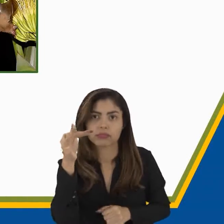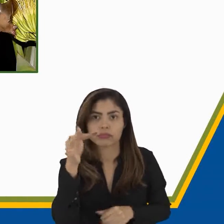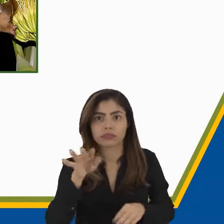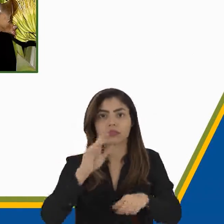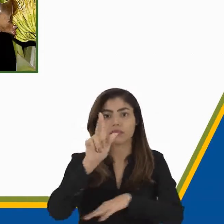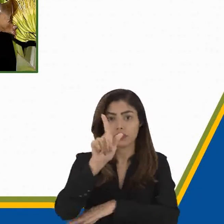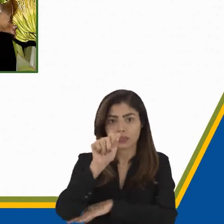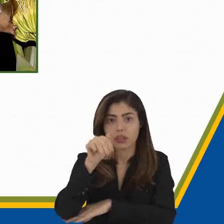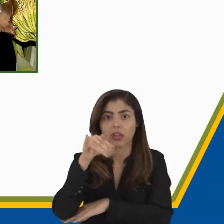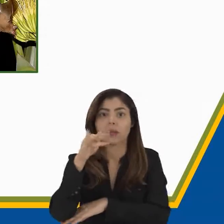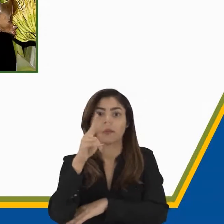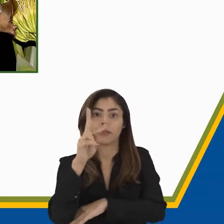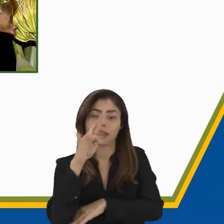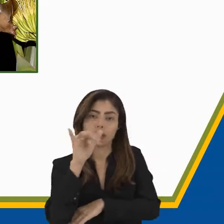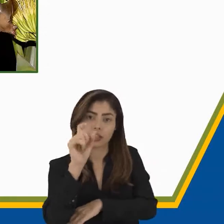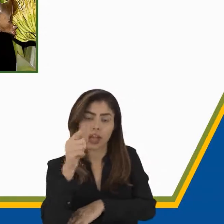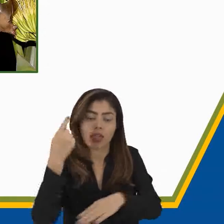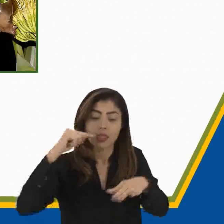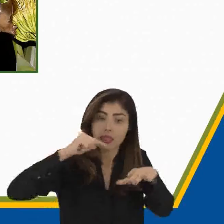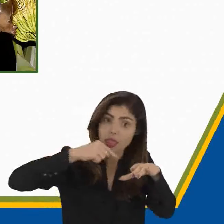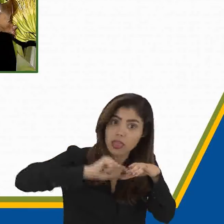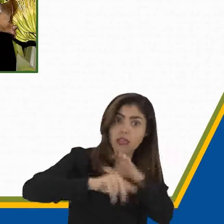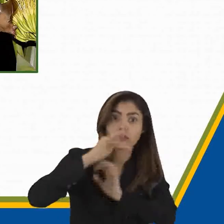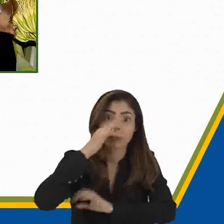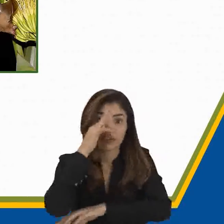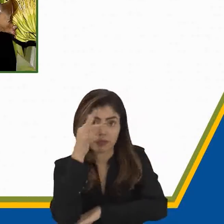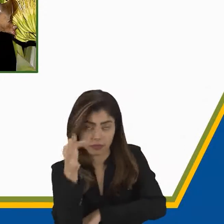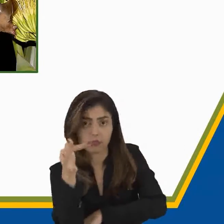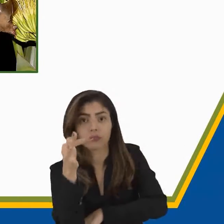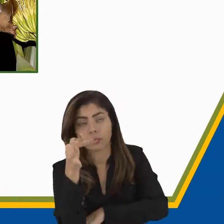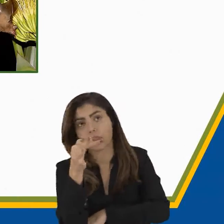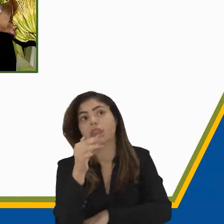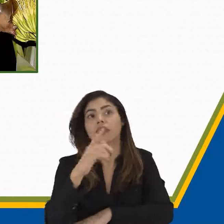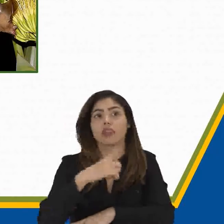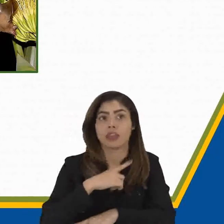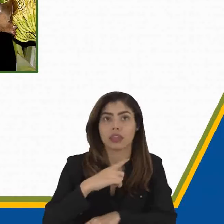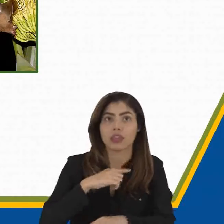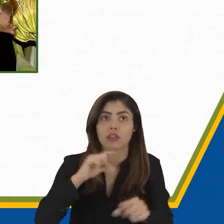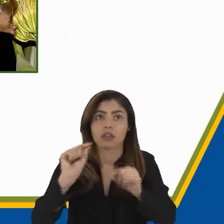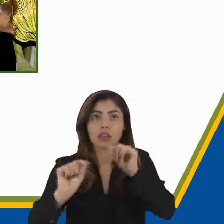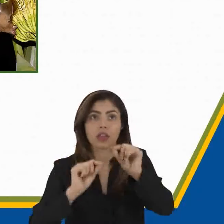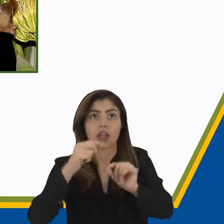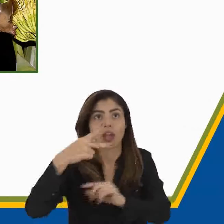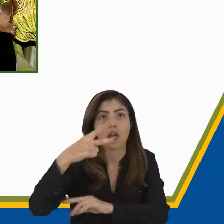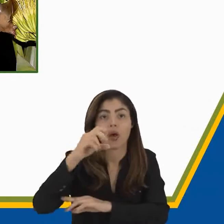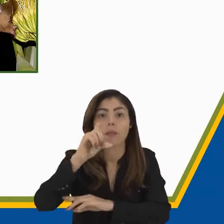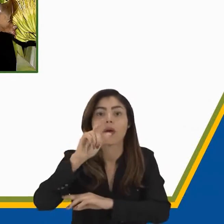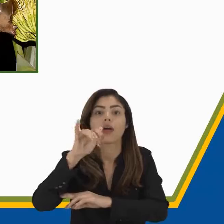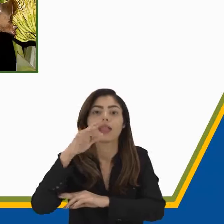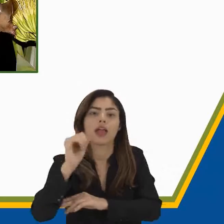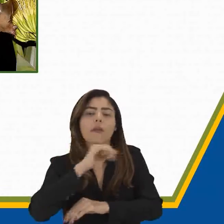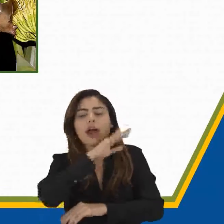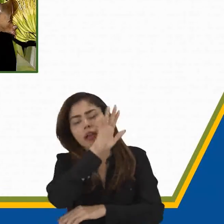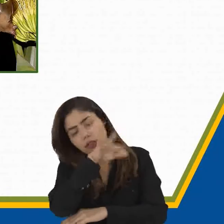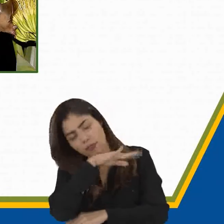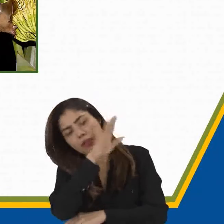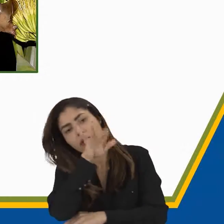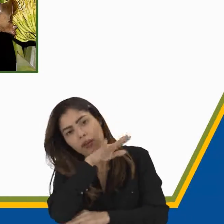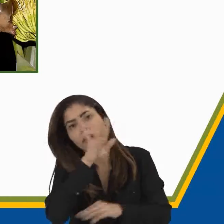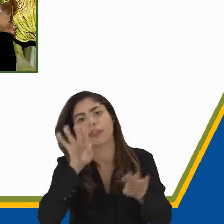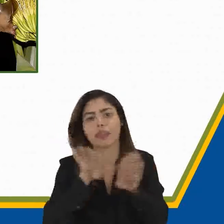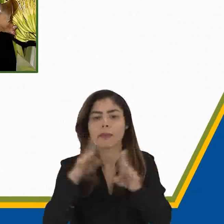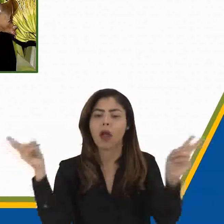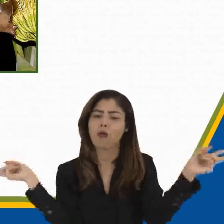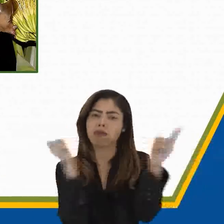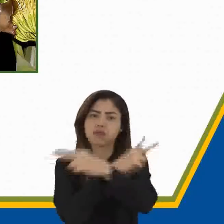são produzidos ali dentro da flor, né? Ocorre a polinização por animais, também